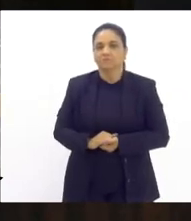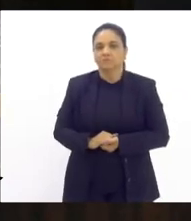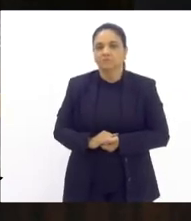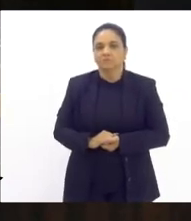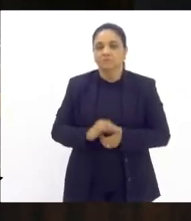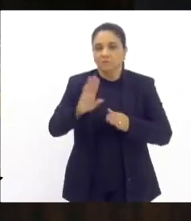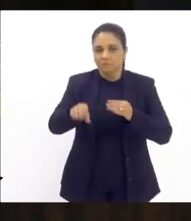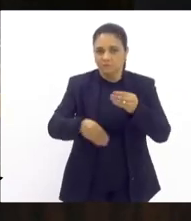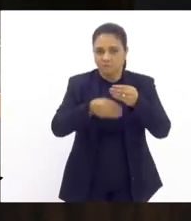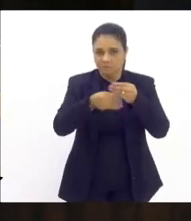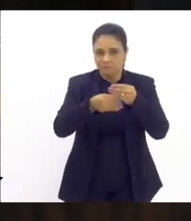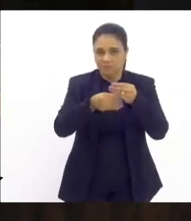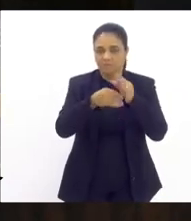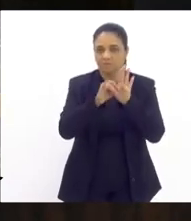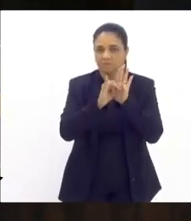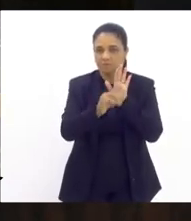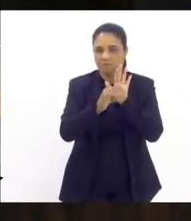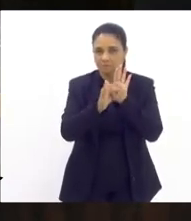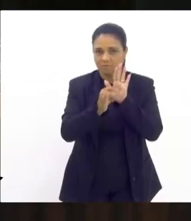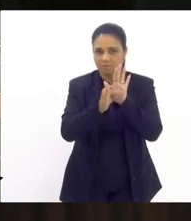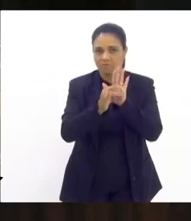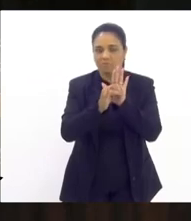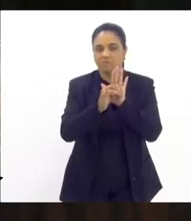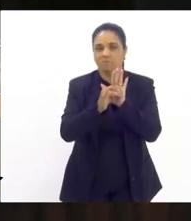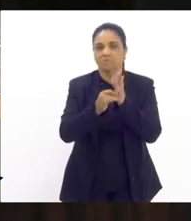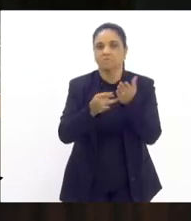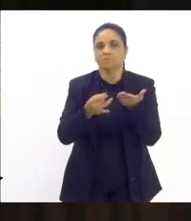as emendas de plenário estão prejudicadas